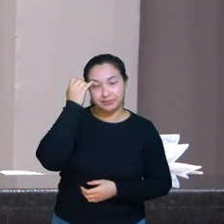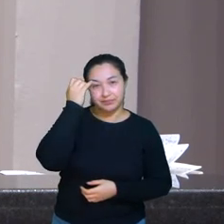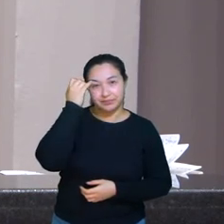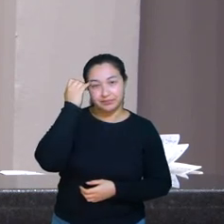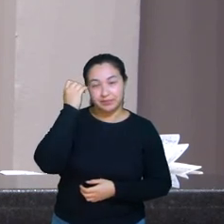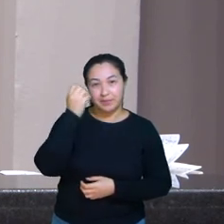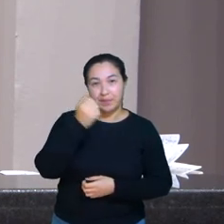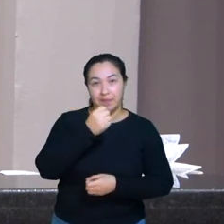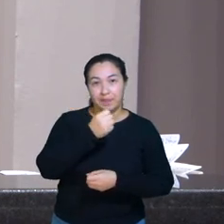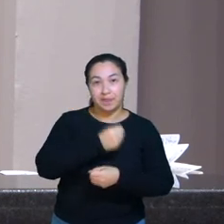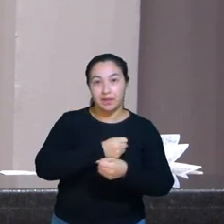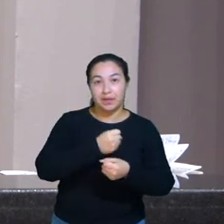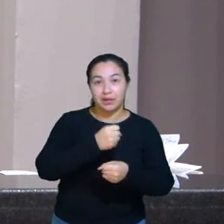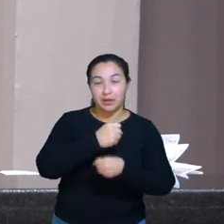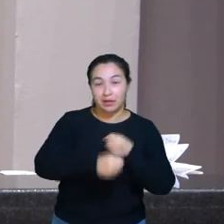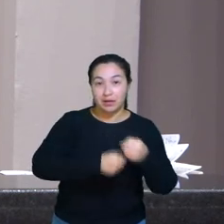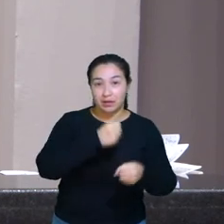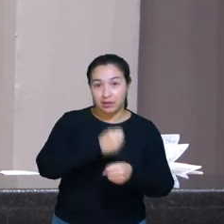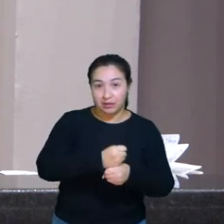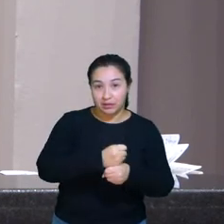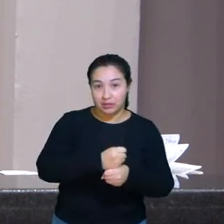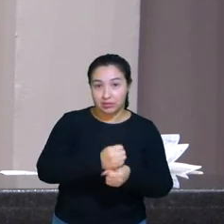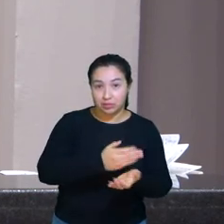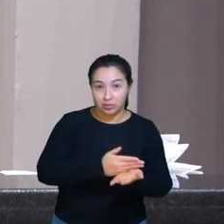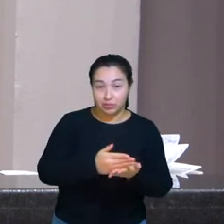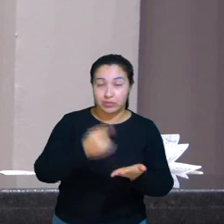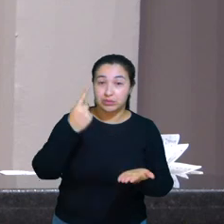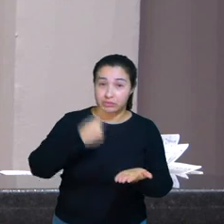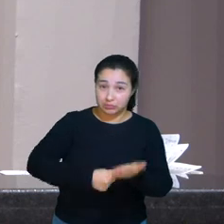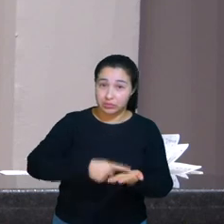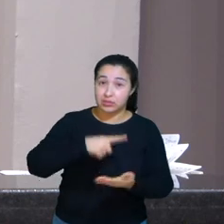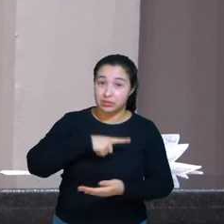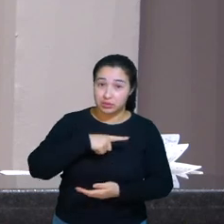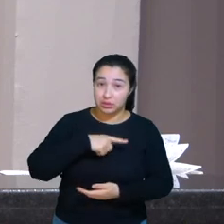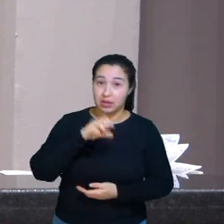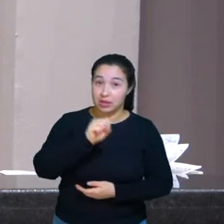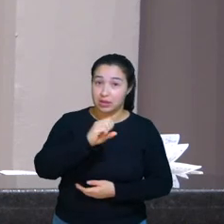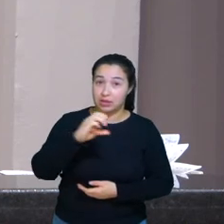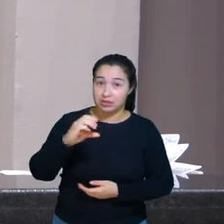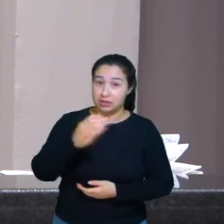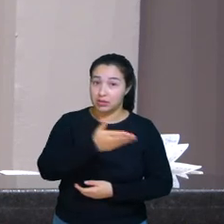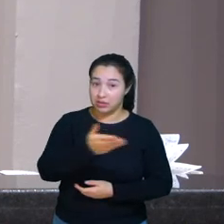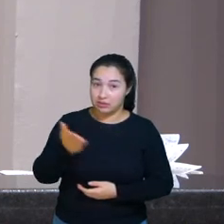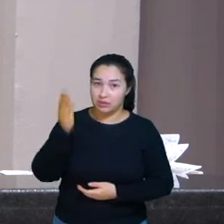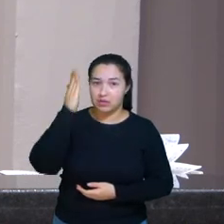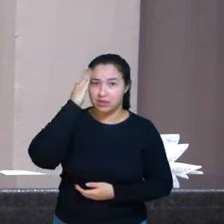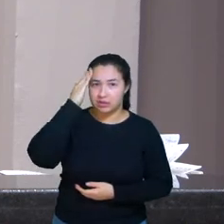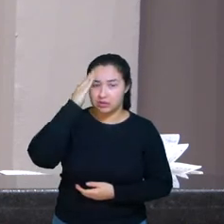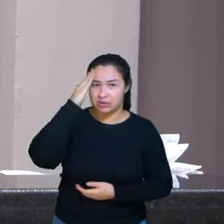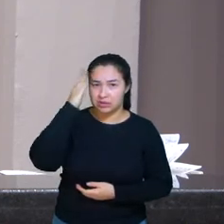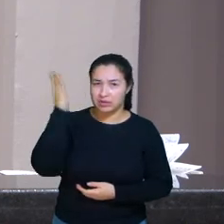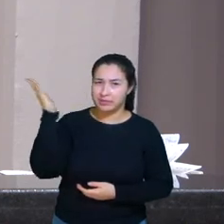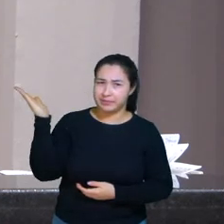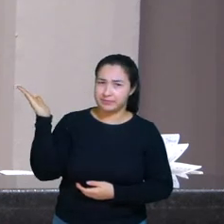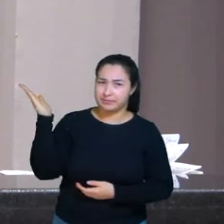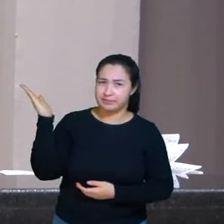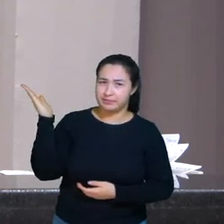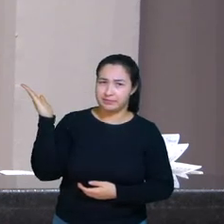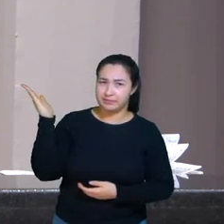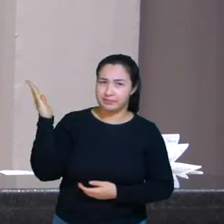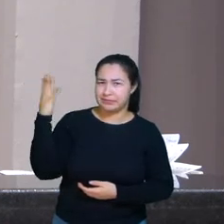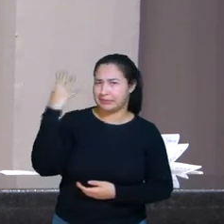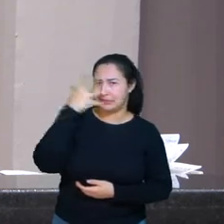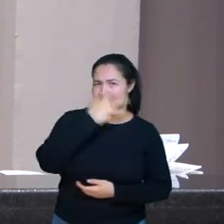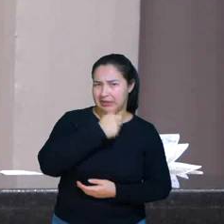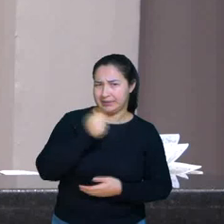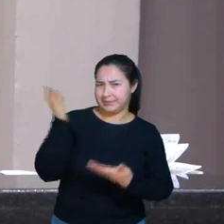alfabetização tá com nesse compromisso a gente sabe que Santa Catarina como vocês sabem né olha só com todo respeito a chiqueza que é isso